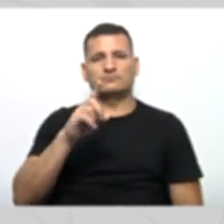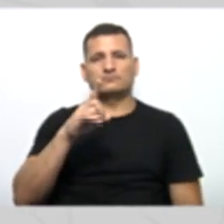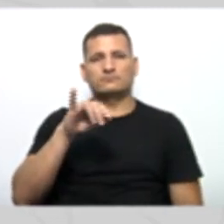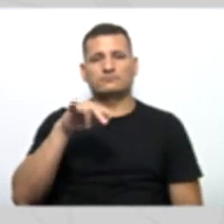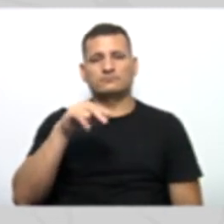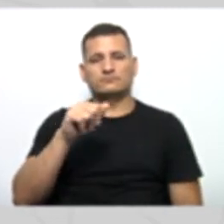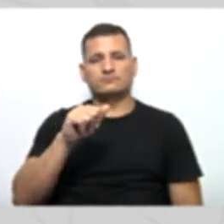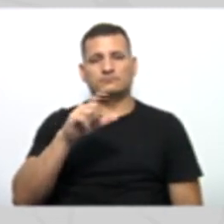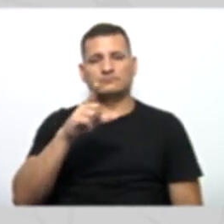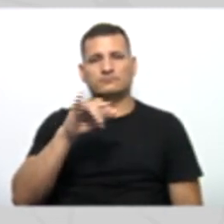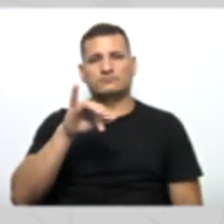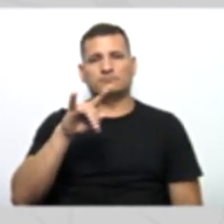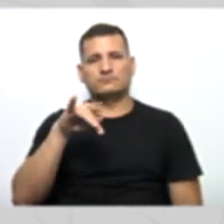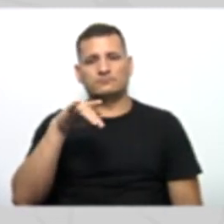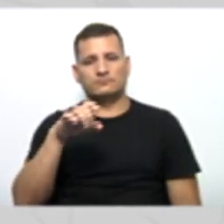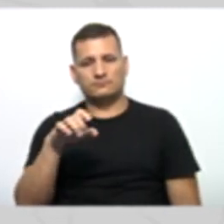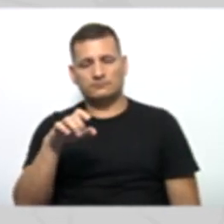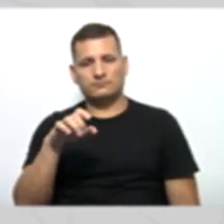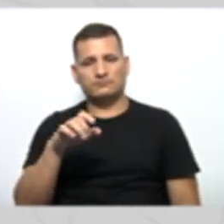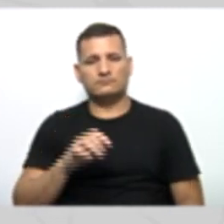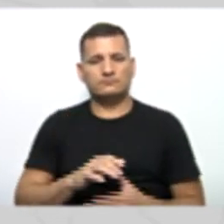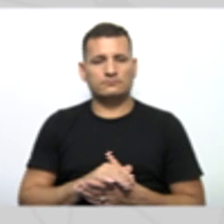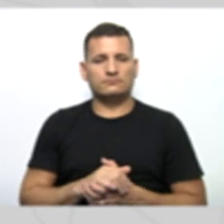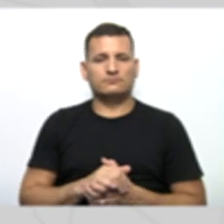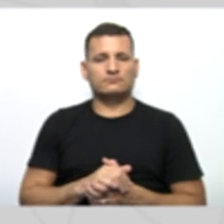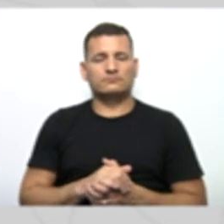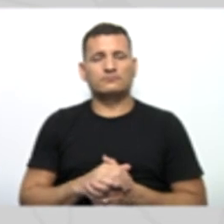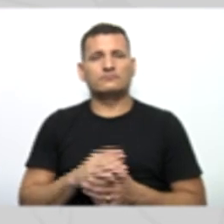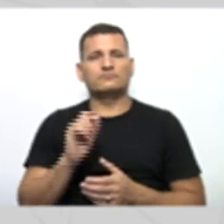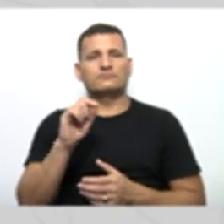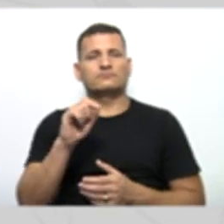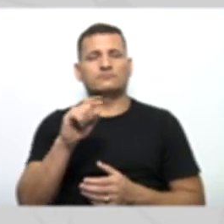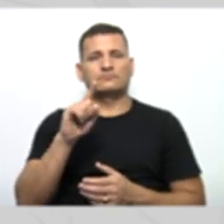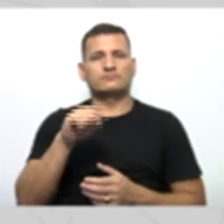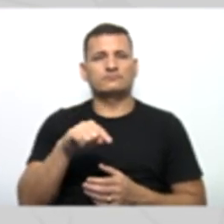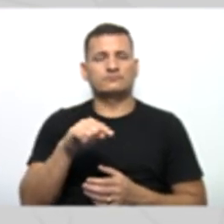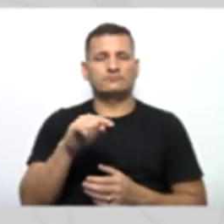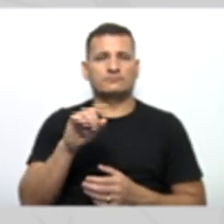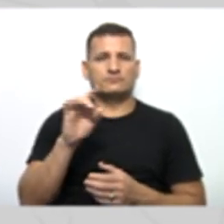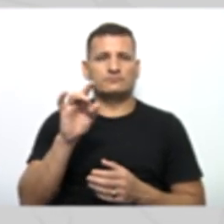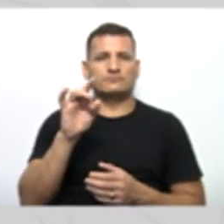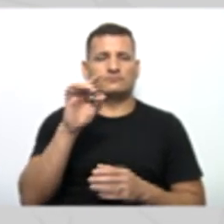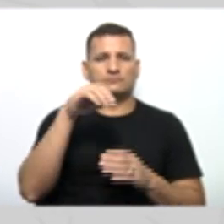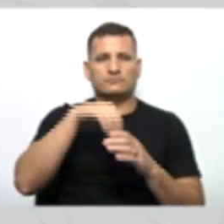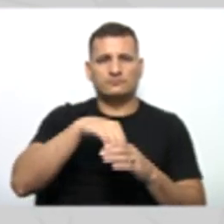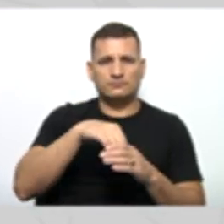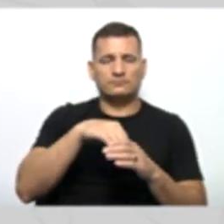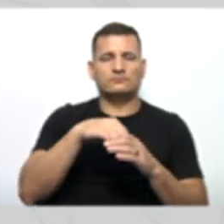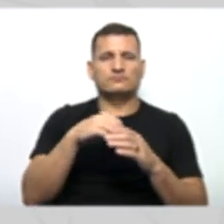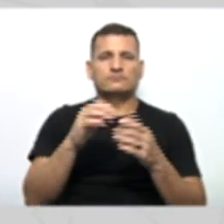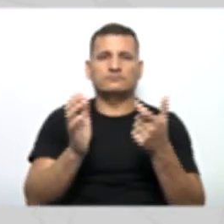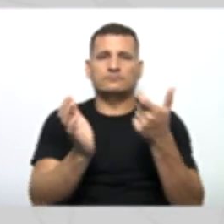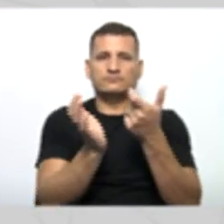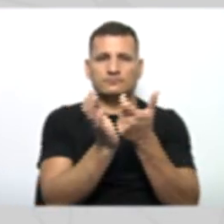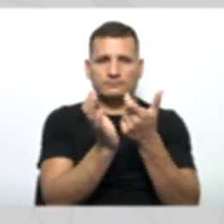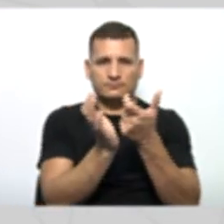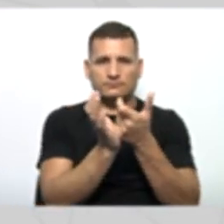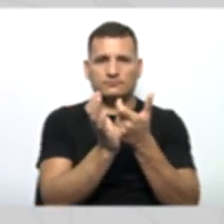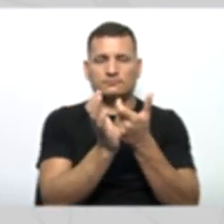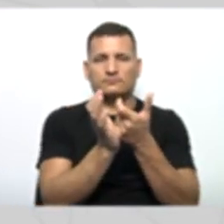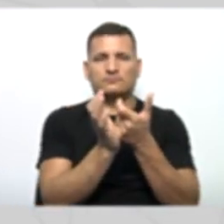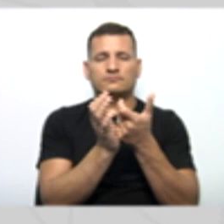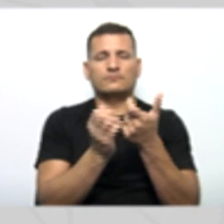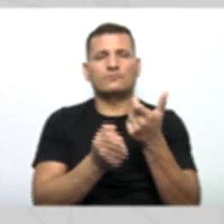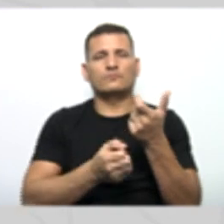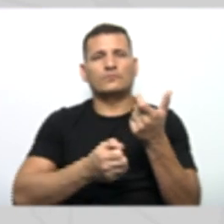certo? A cardinalidade representa o número de vezes que cada elemento de uma entidade pode participar